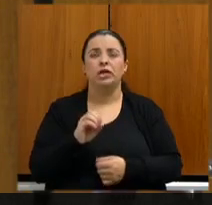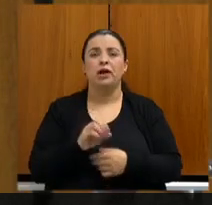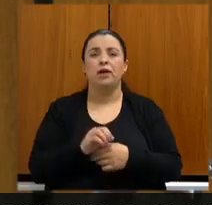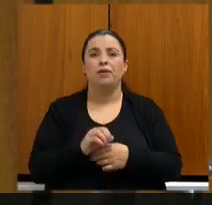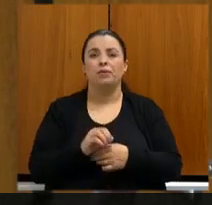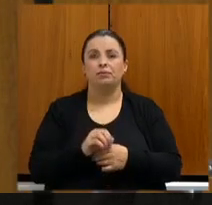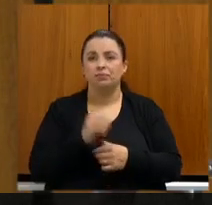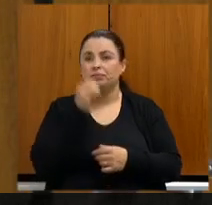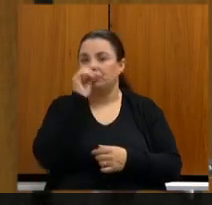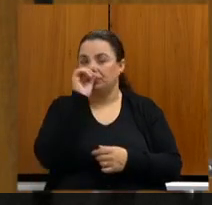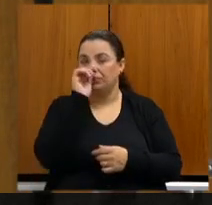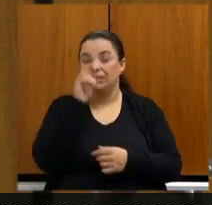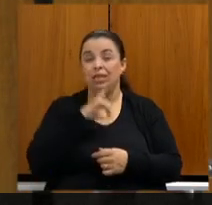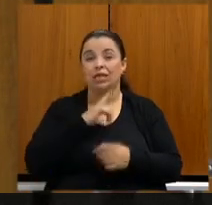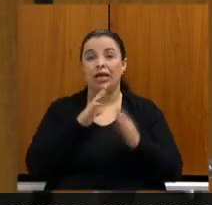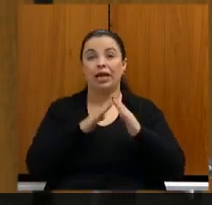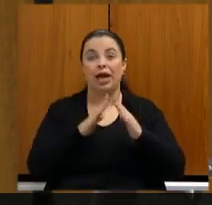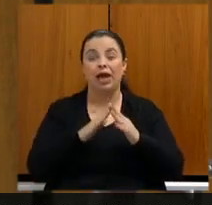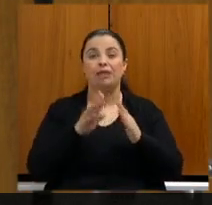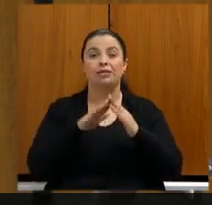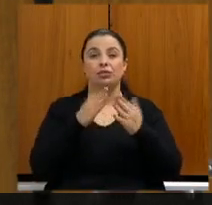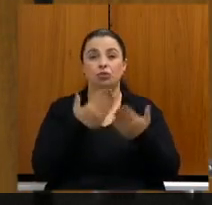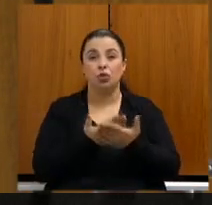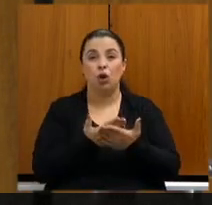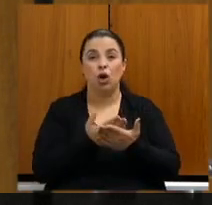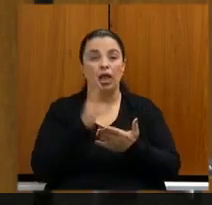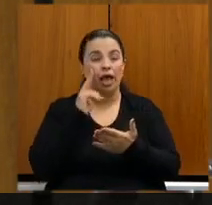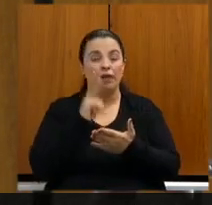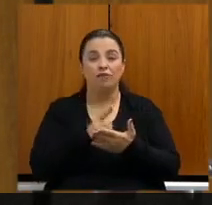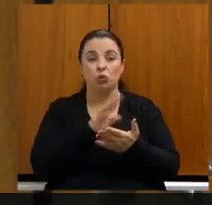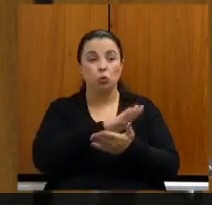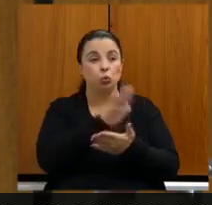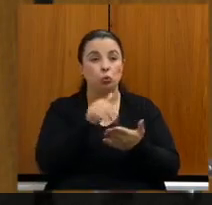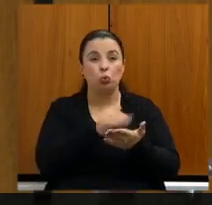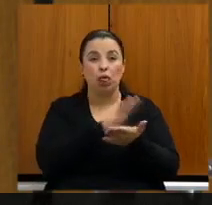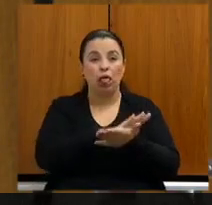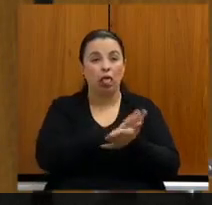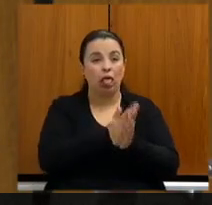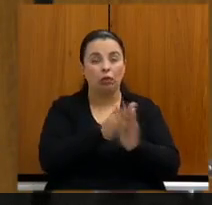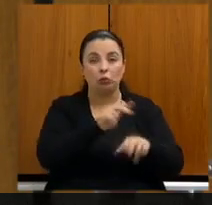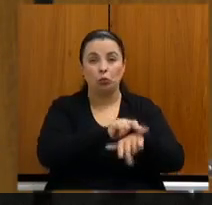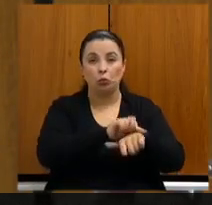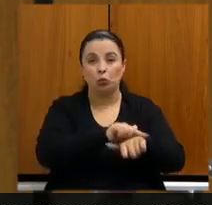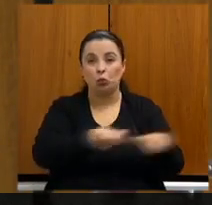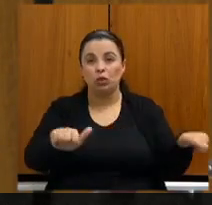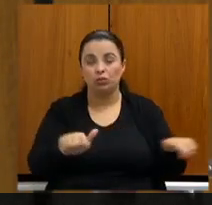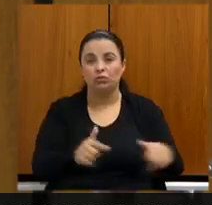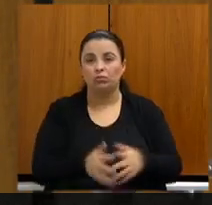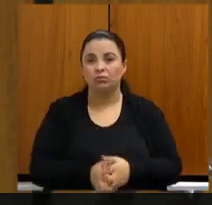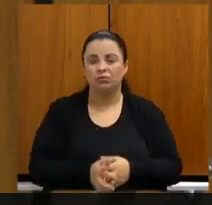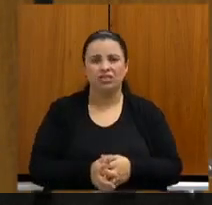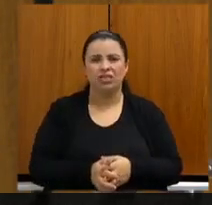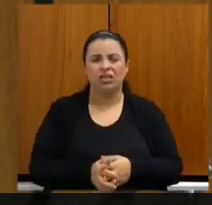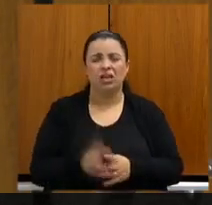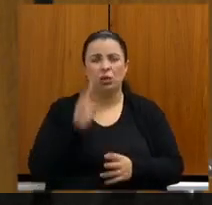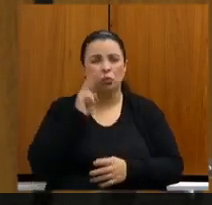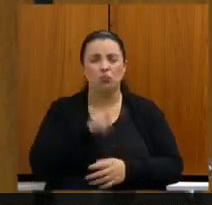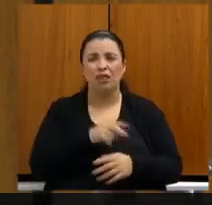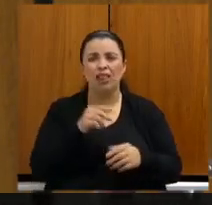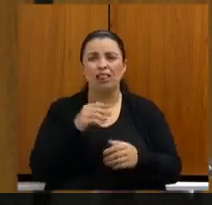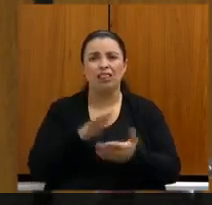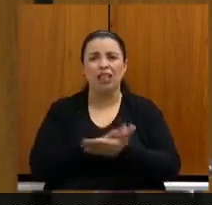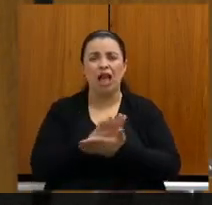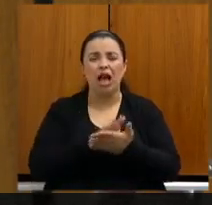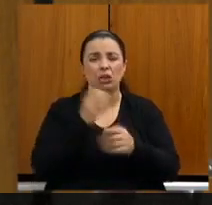casas escolas equipamentos da comunidade sendo derrubados e ao mesmo tempo você não vê uma alternativa você não vê uma construção de